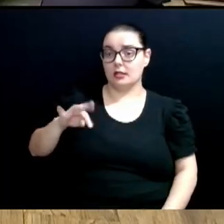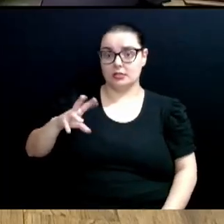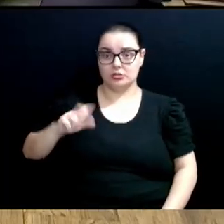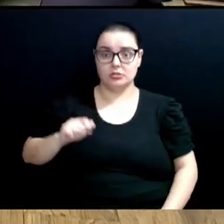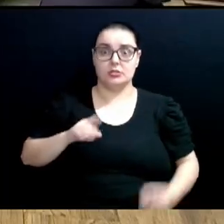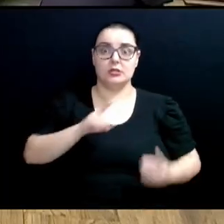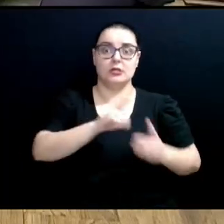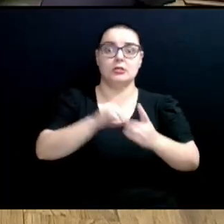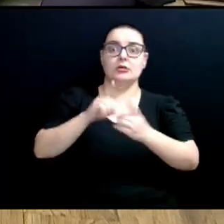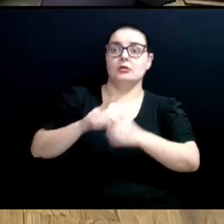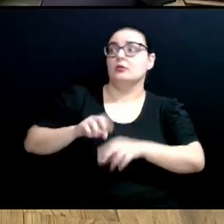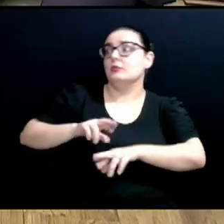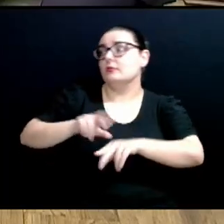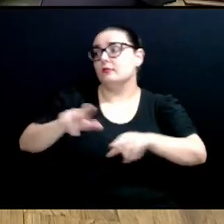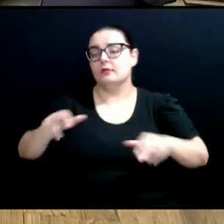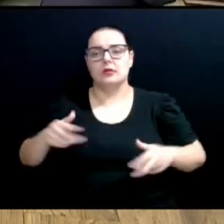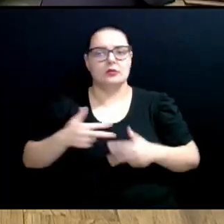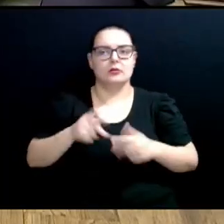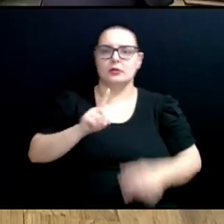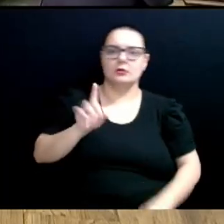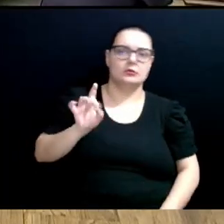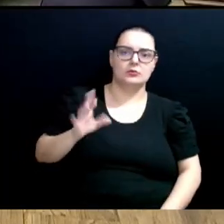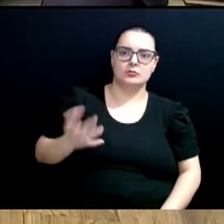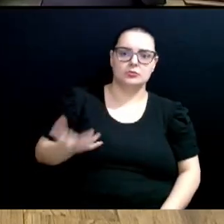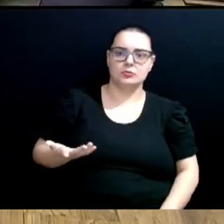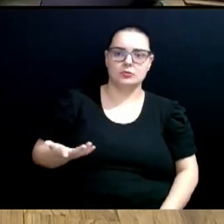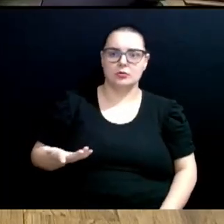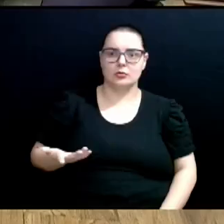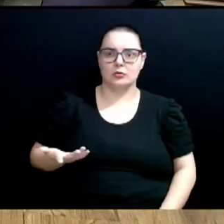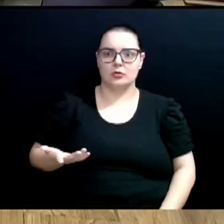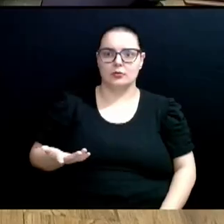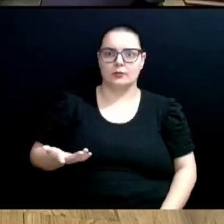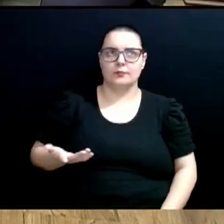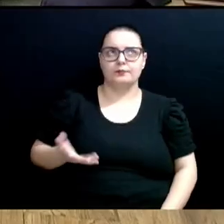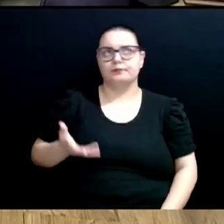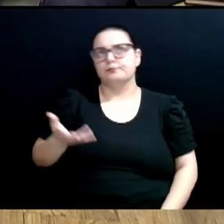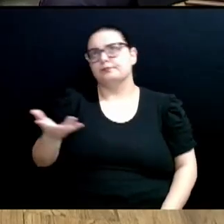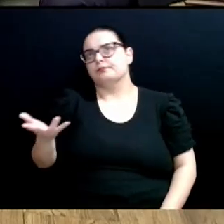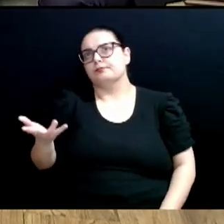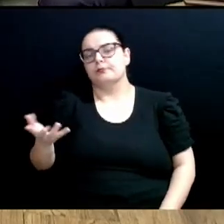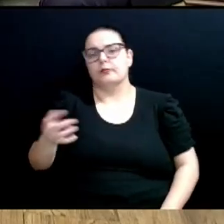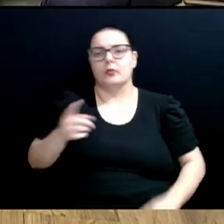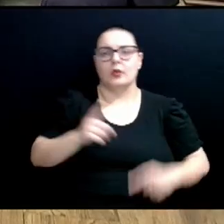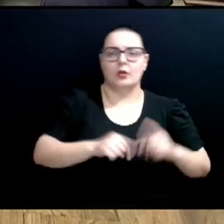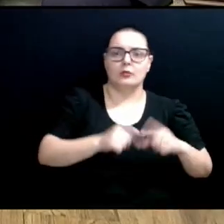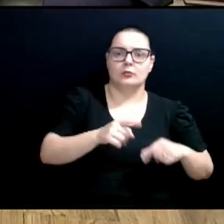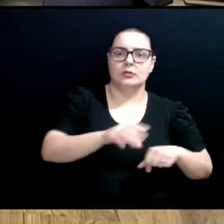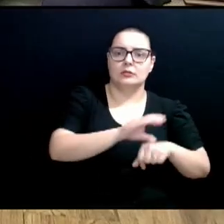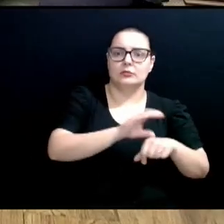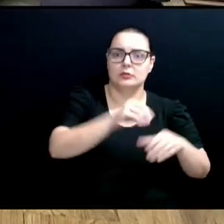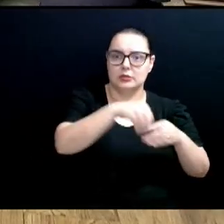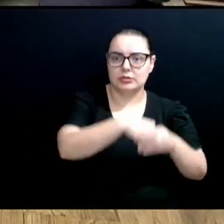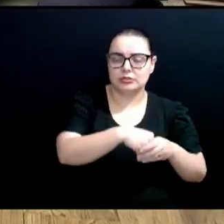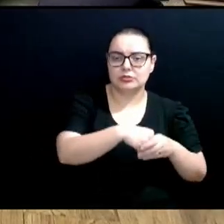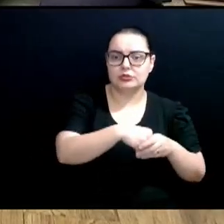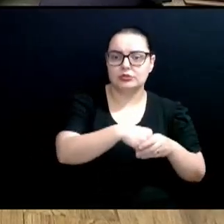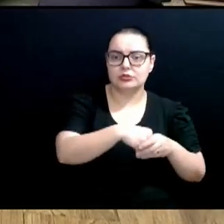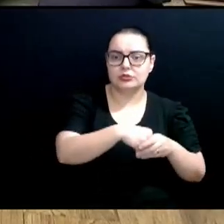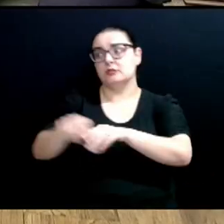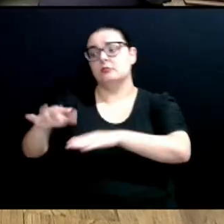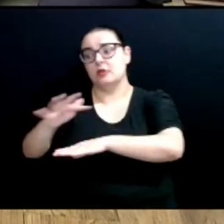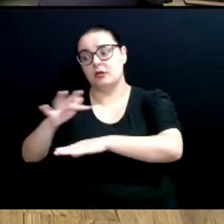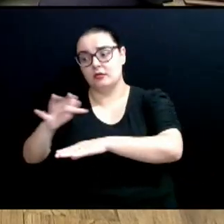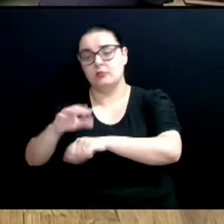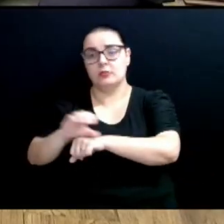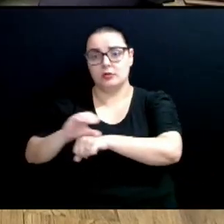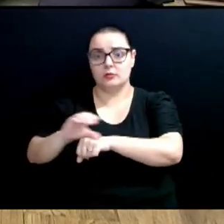inúmeras questões, não só questões materialmente constitucionais, mas questões formalmente constitucionais.